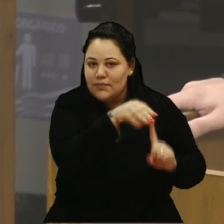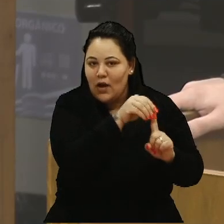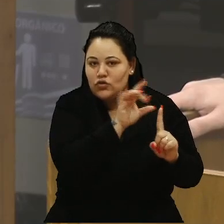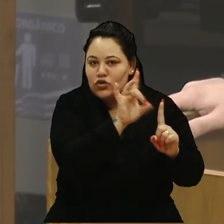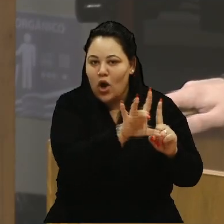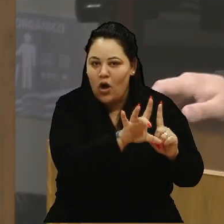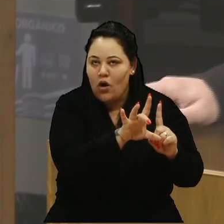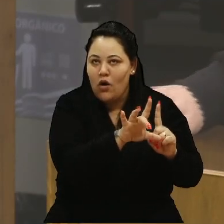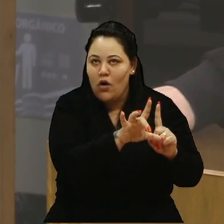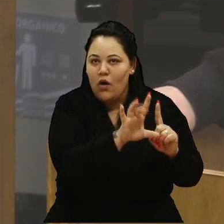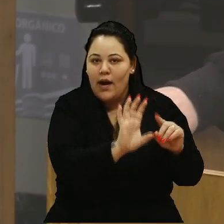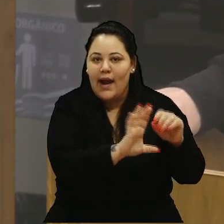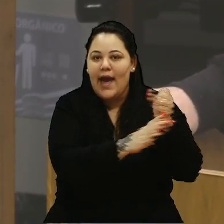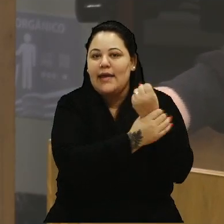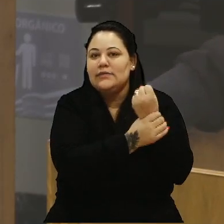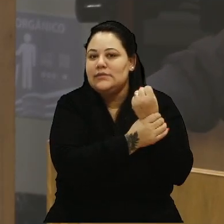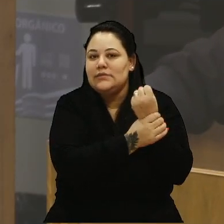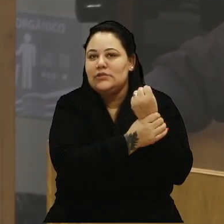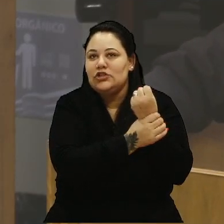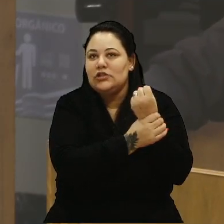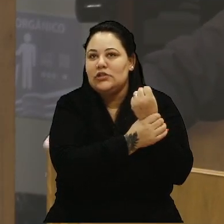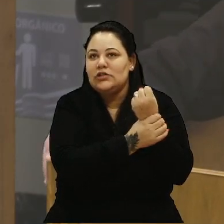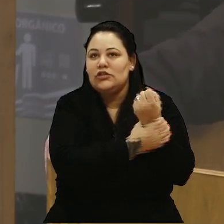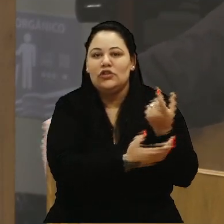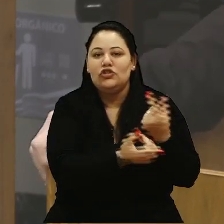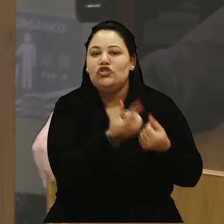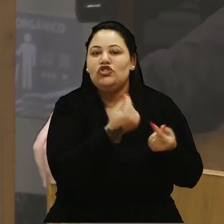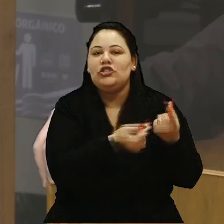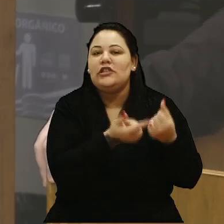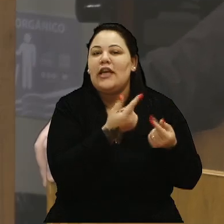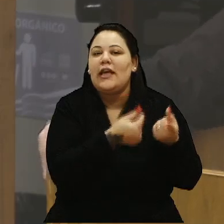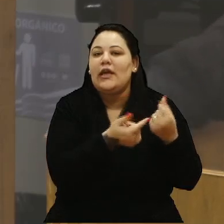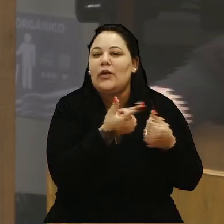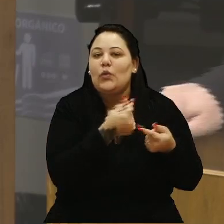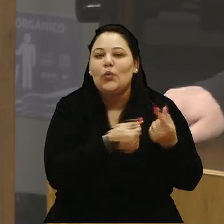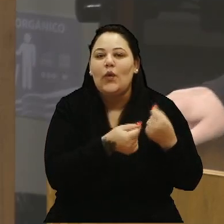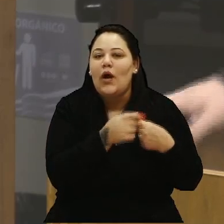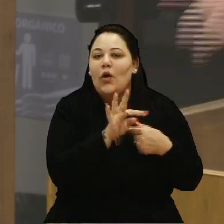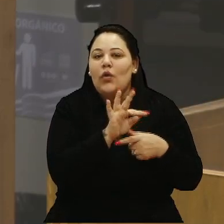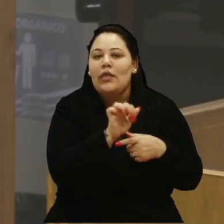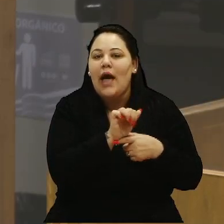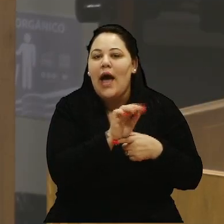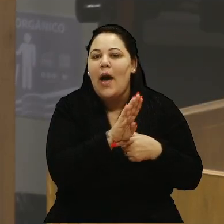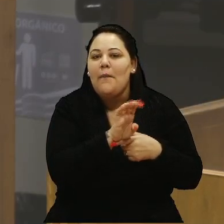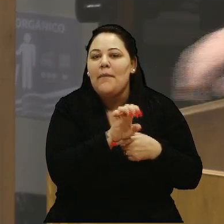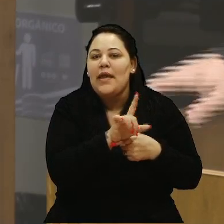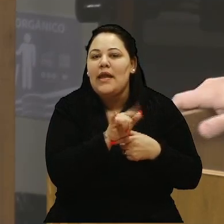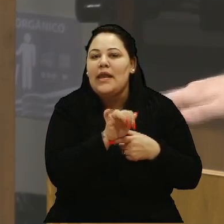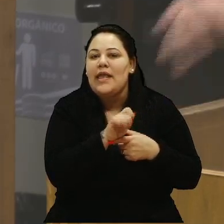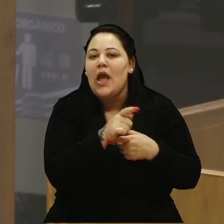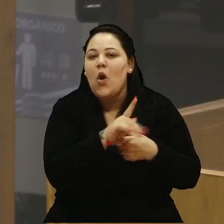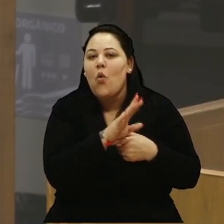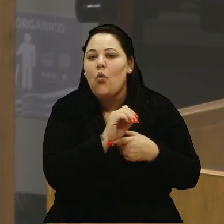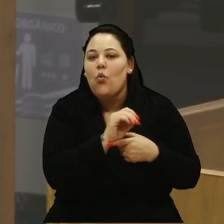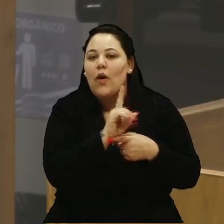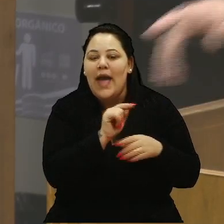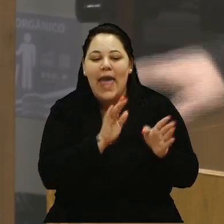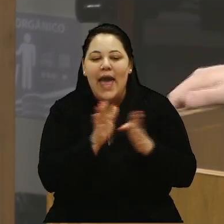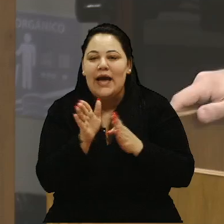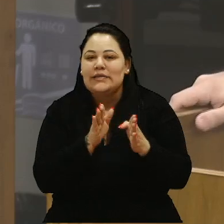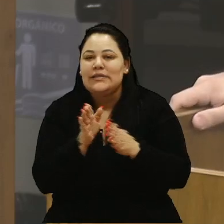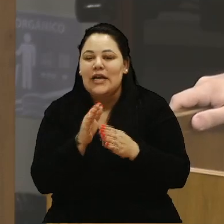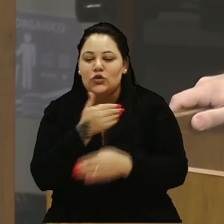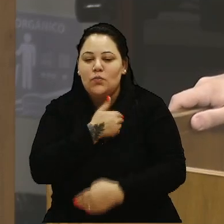que garanta dinheiro ao tabelião. O objeto de um cartório é que garanta acesso do público a serviços